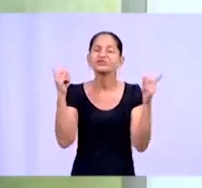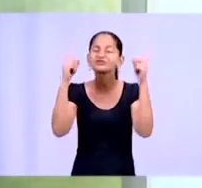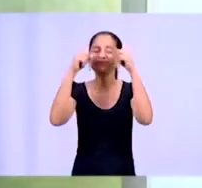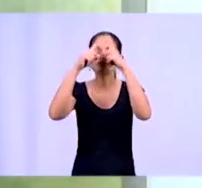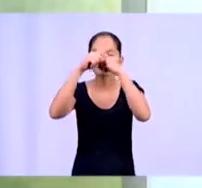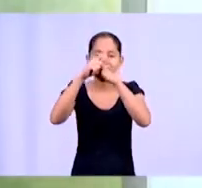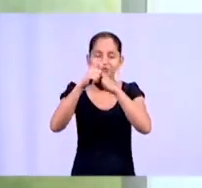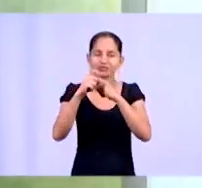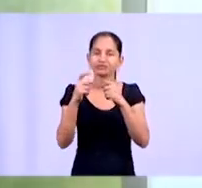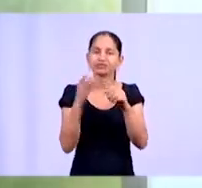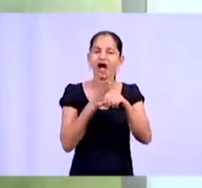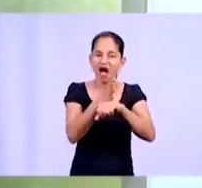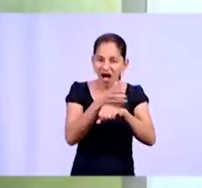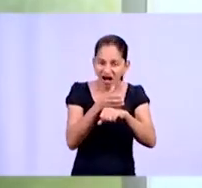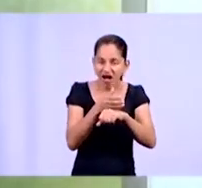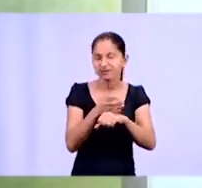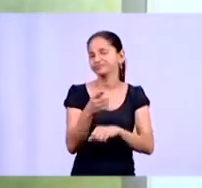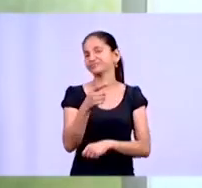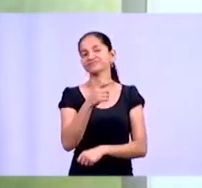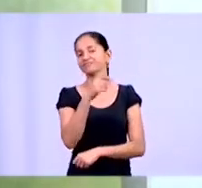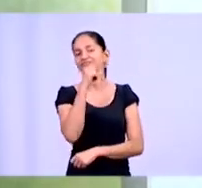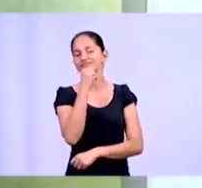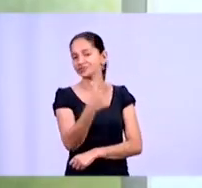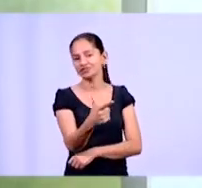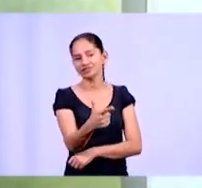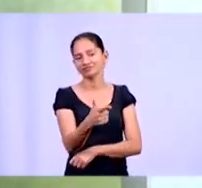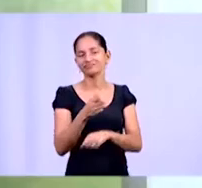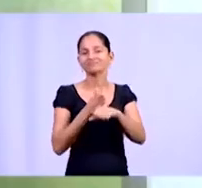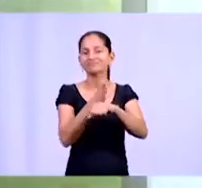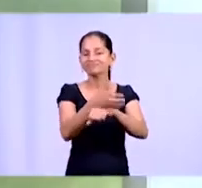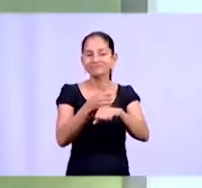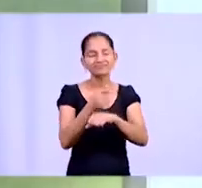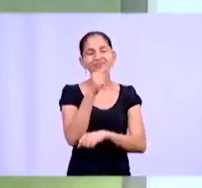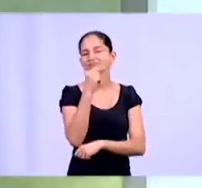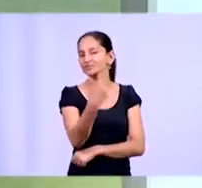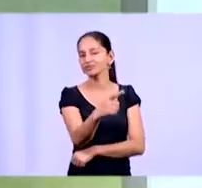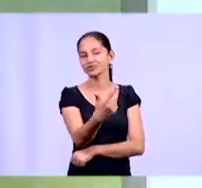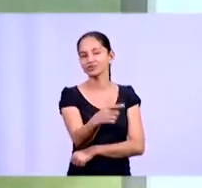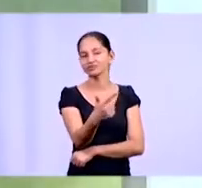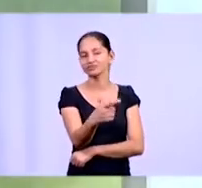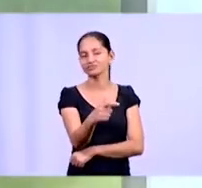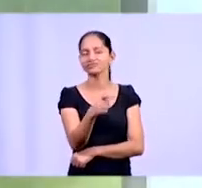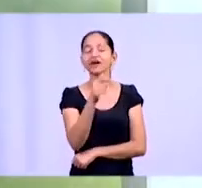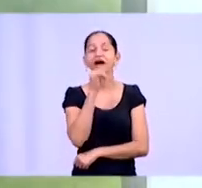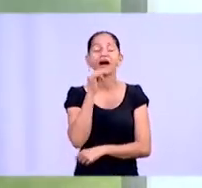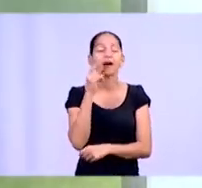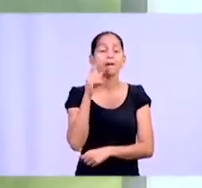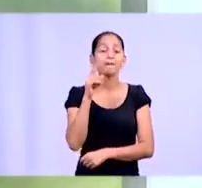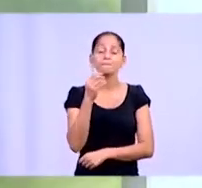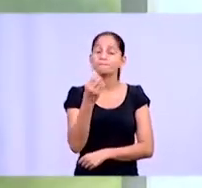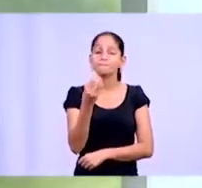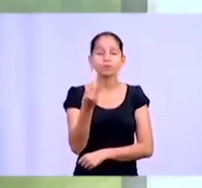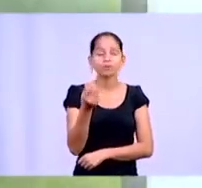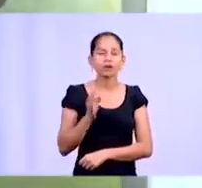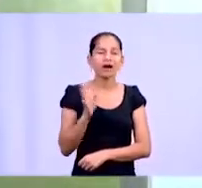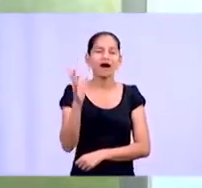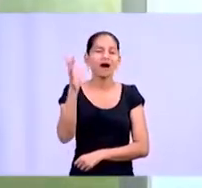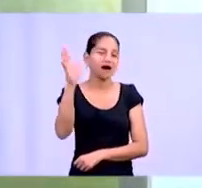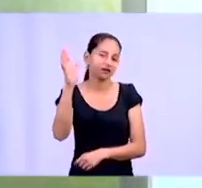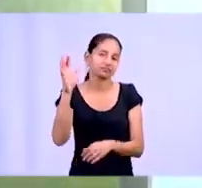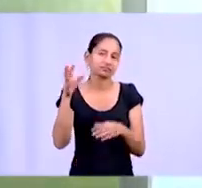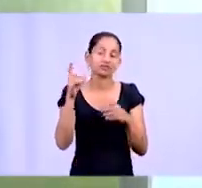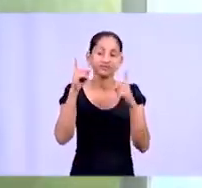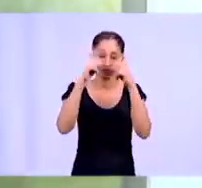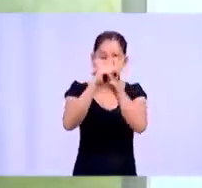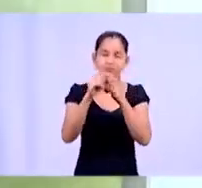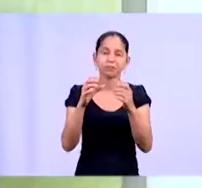difícil acesso. Imagine você ter a possibilidade de pegar aquele computador que custava milhões, que ocupava andares de uma